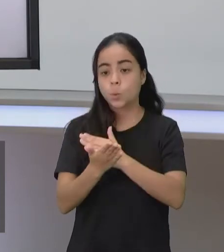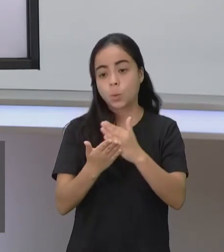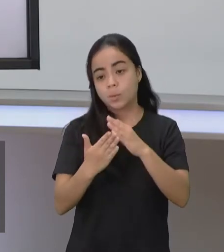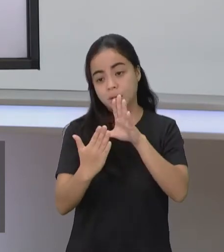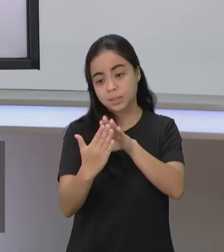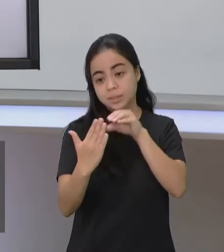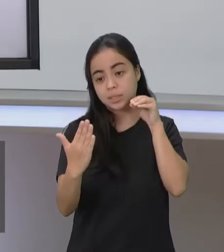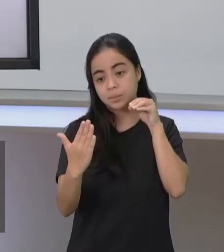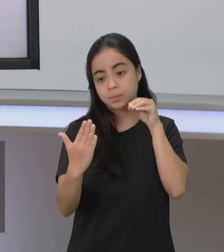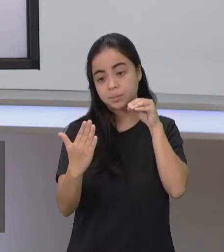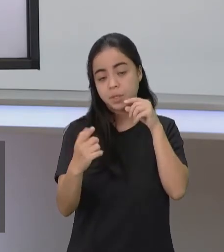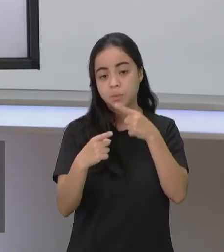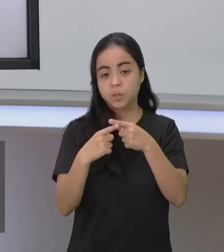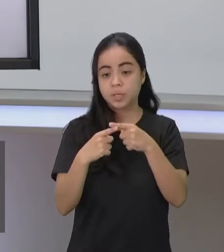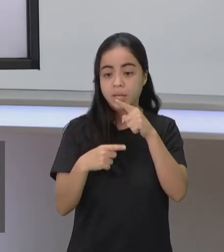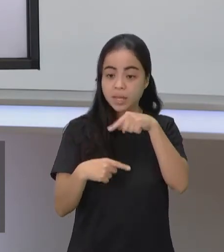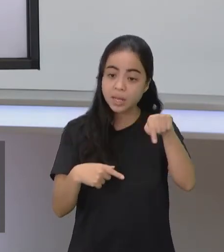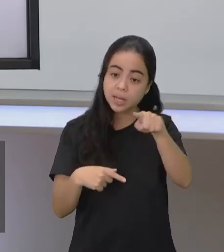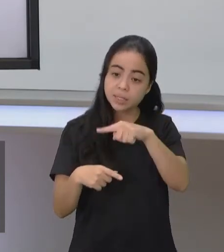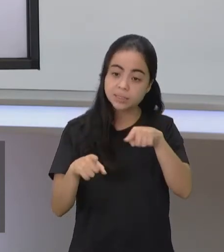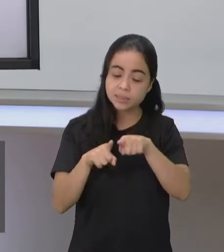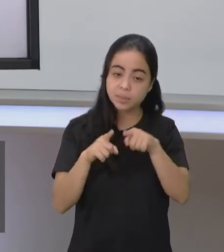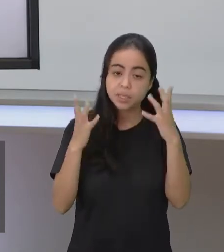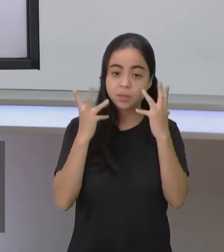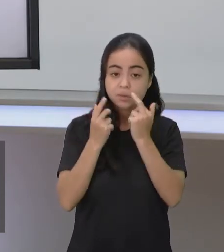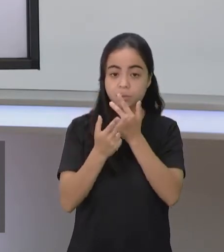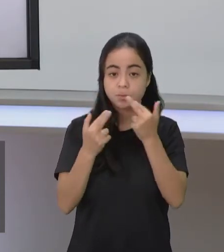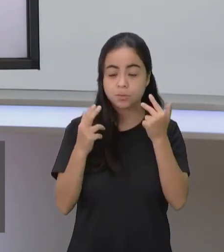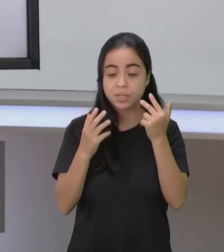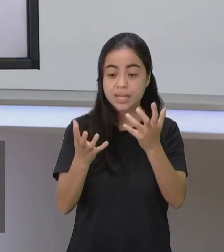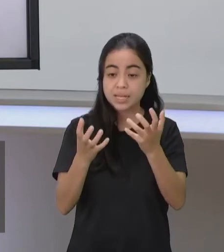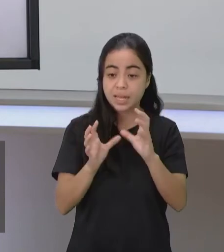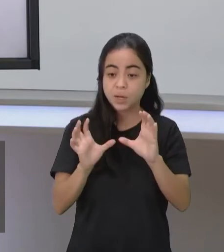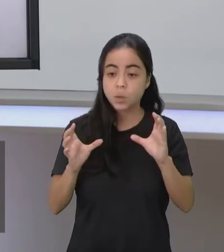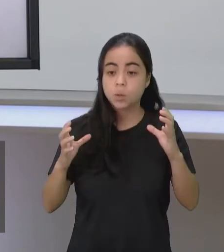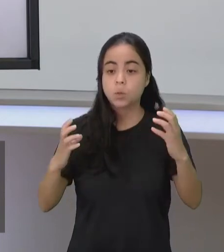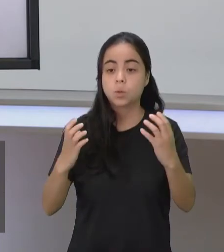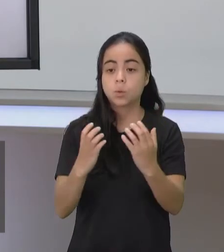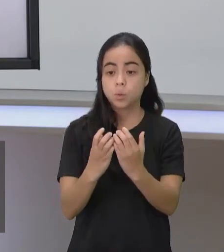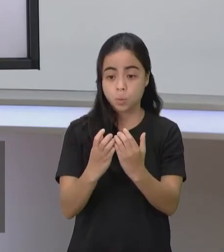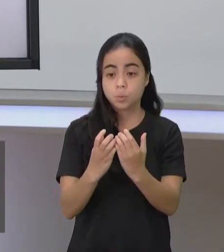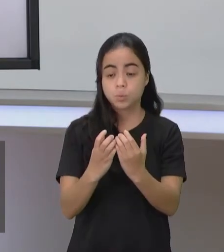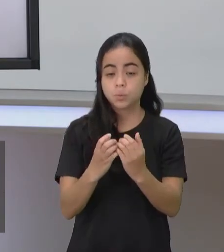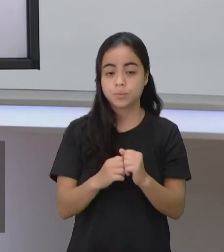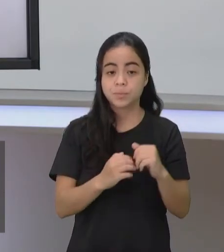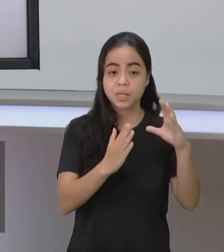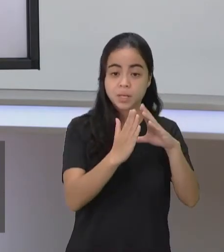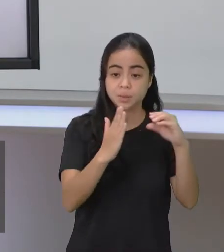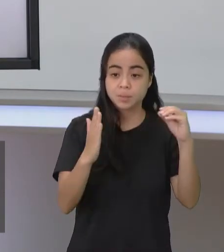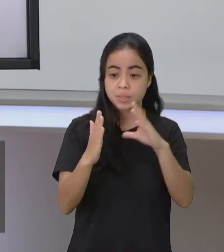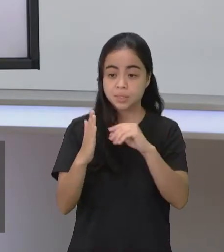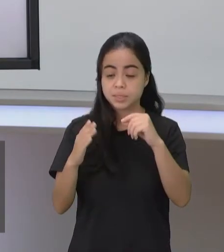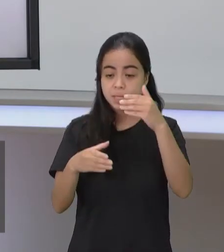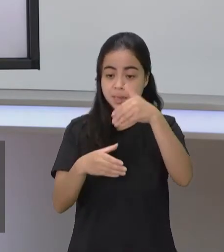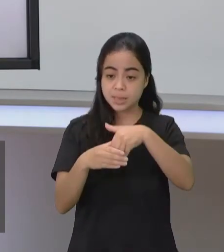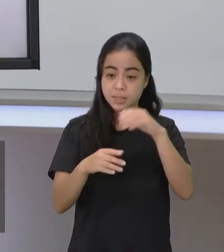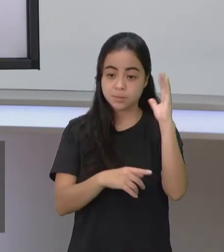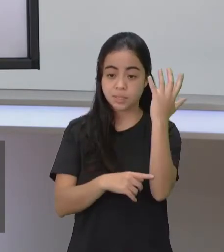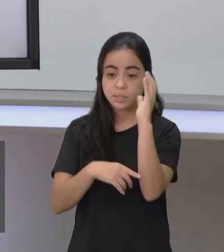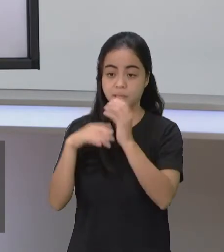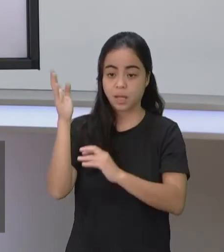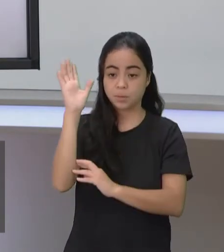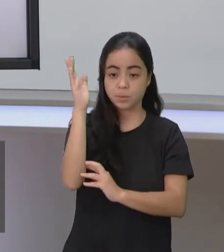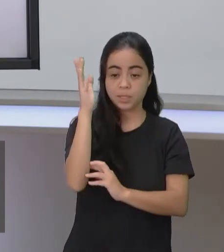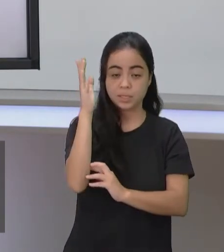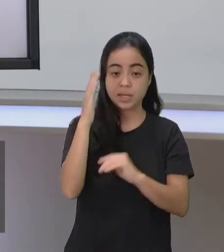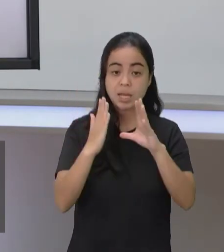padrões. Porque eles também são animais e eles querem viver em grupo, né? Da mesma maneira que eles imitam os padrões que eles têm na natureza, eles vão